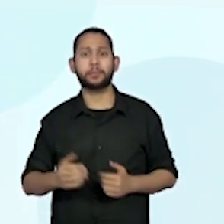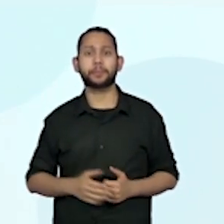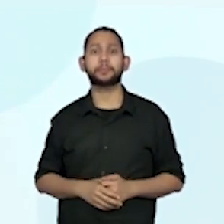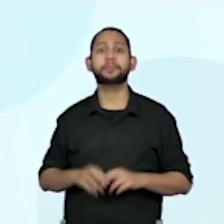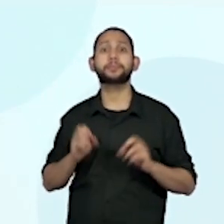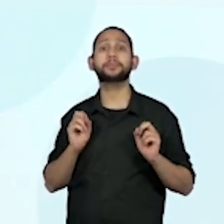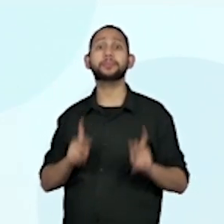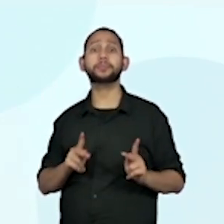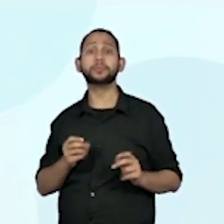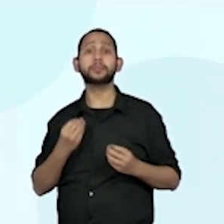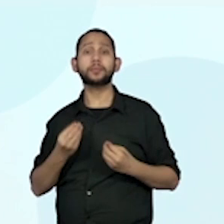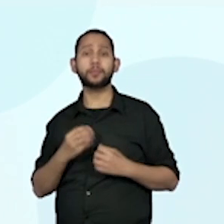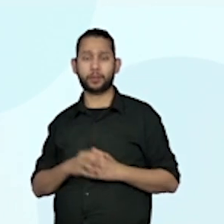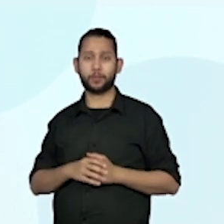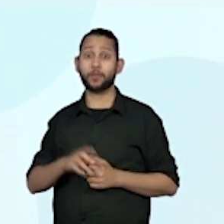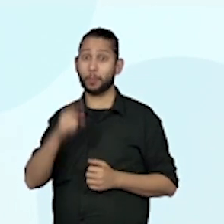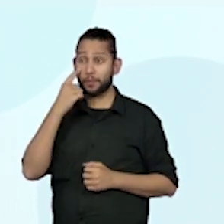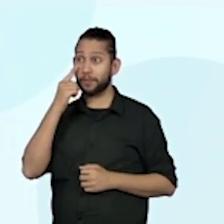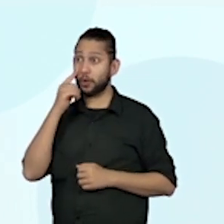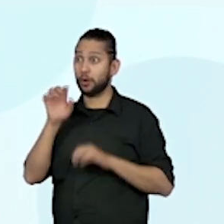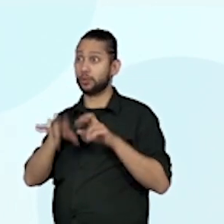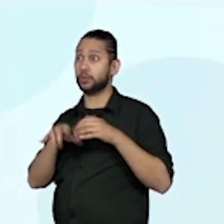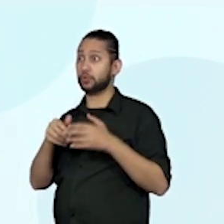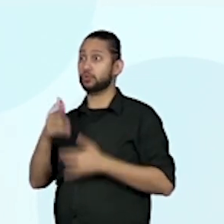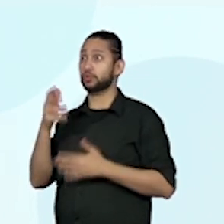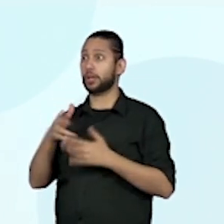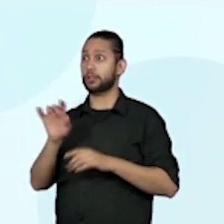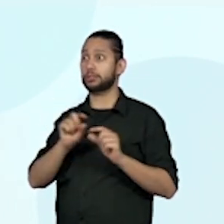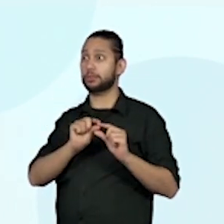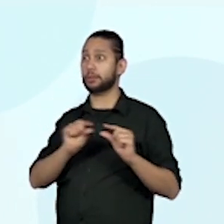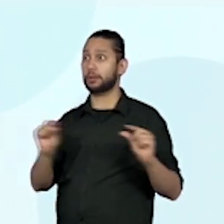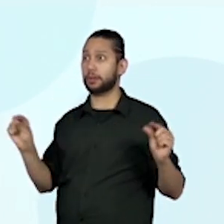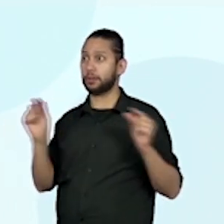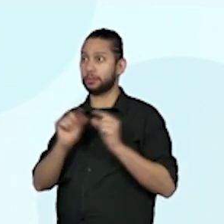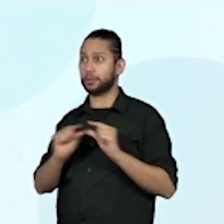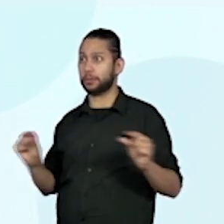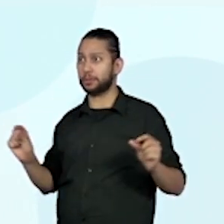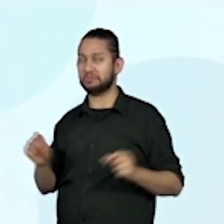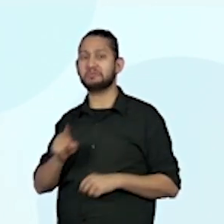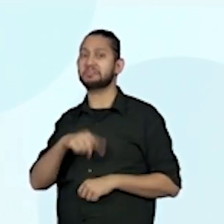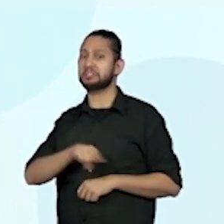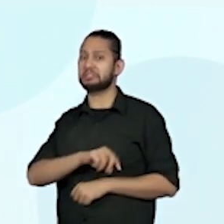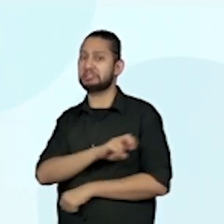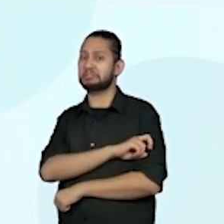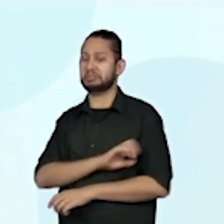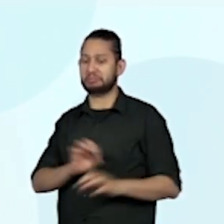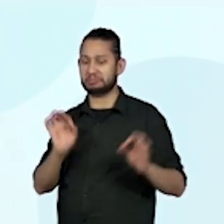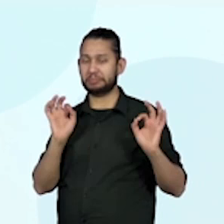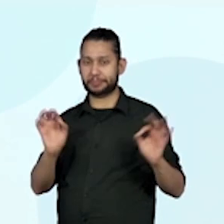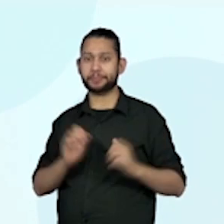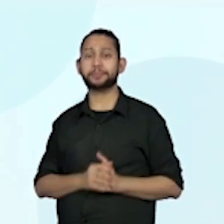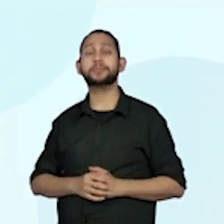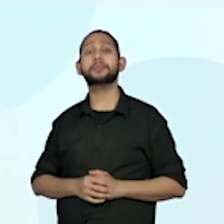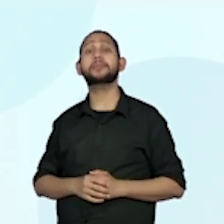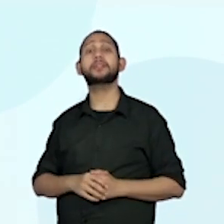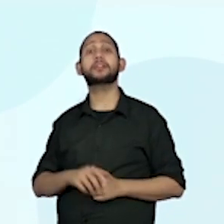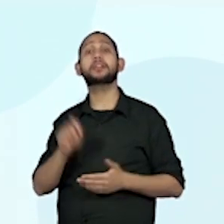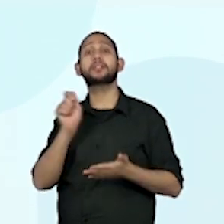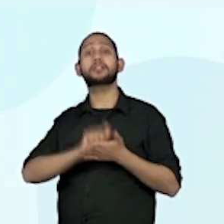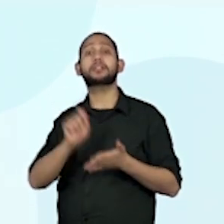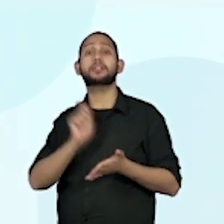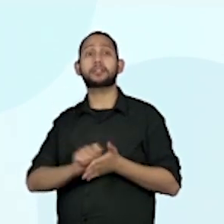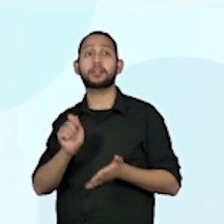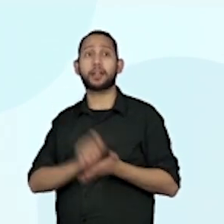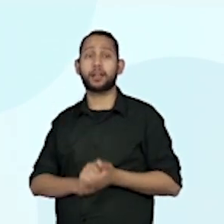Então, como seria, eu quero ver aí no chat do quinto ano, essa galerinha que arrebenta, como seria a escrita